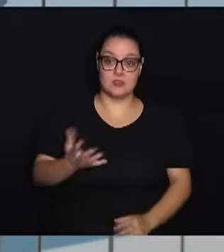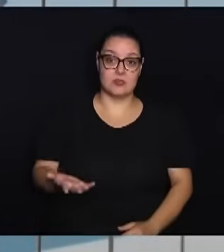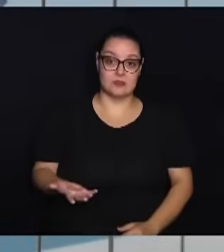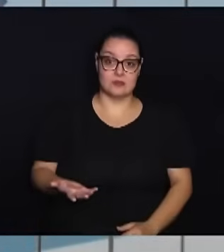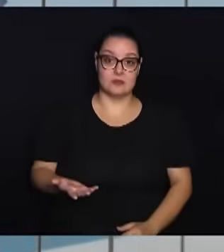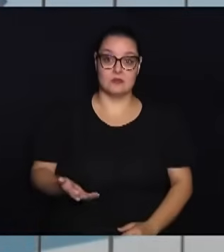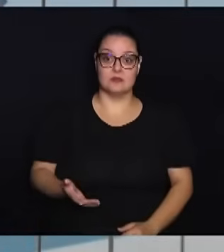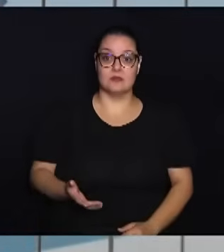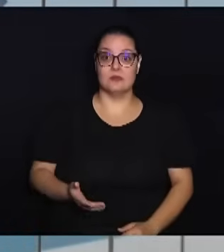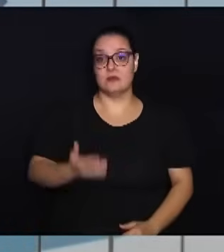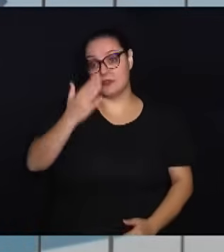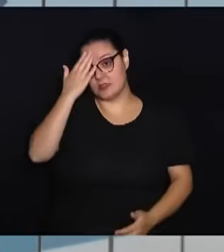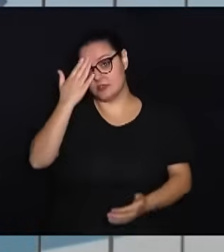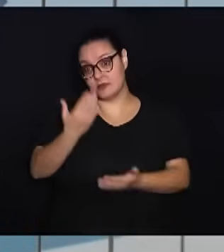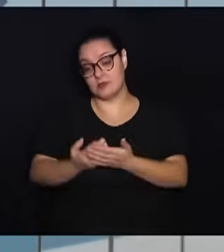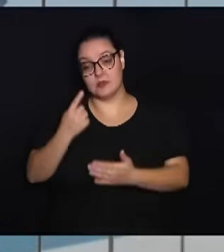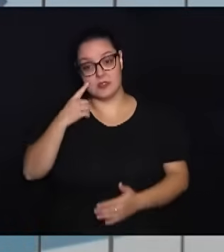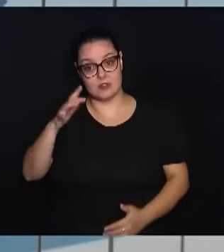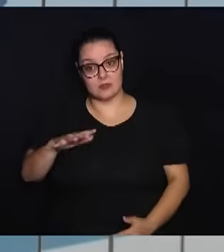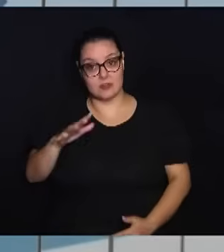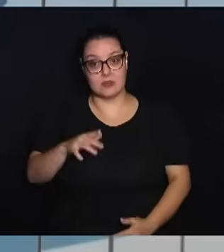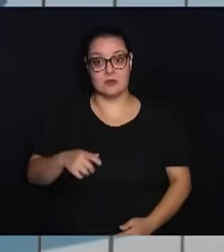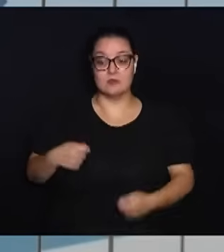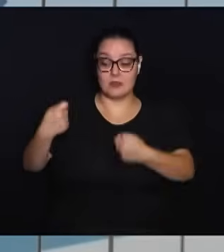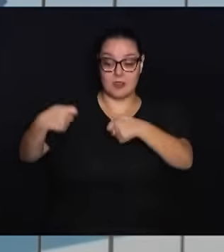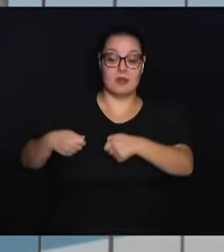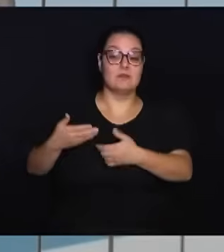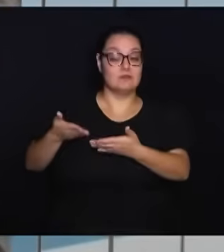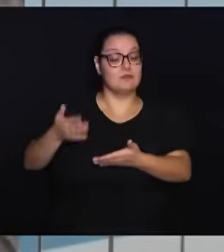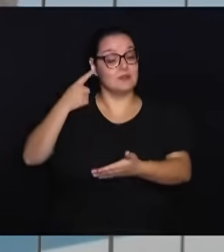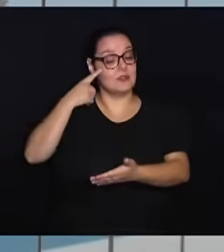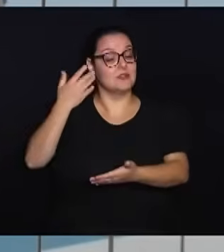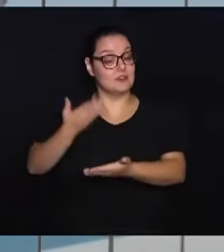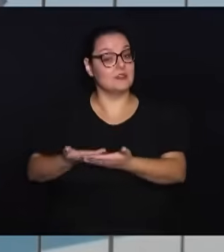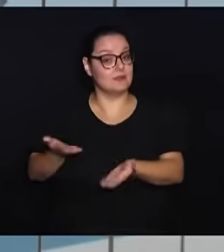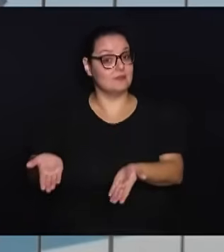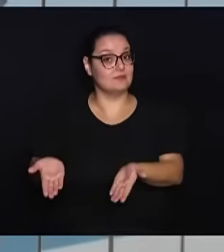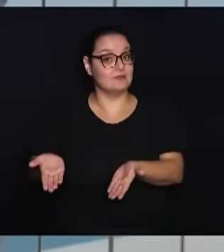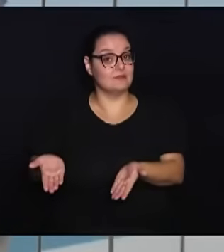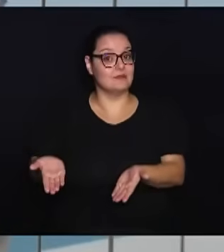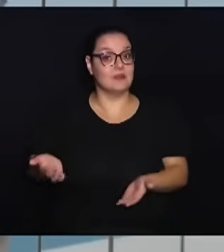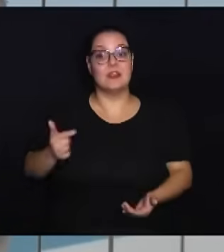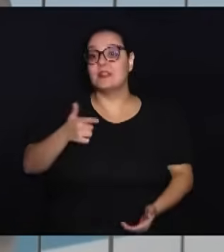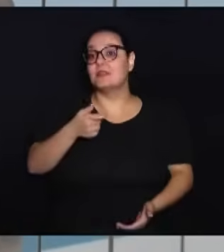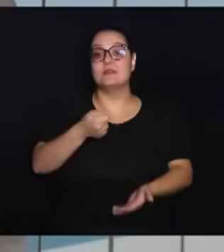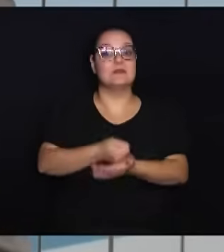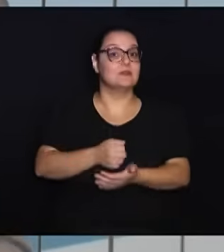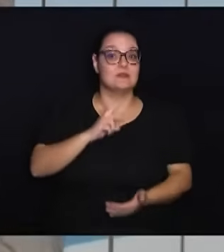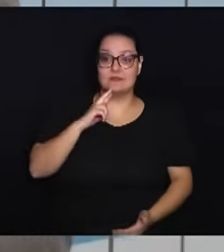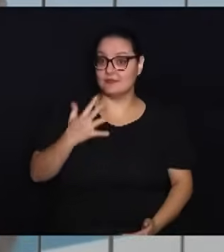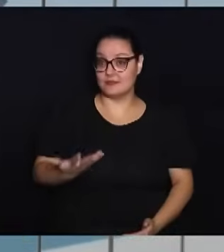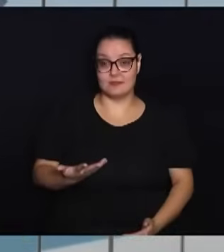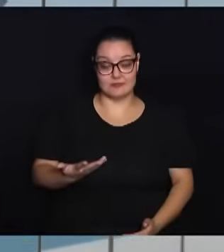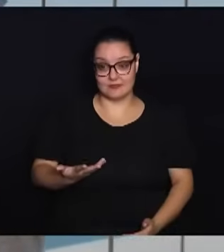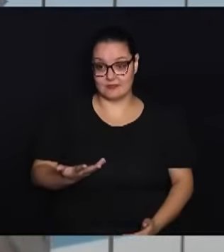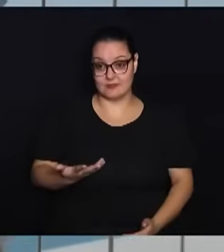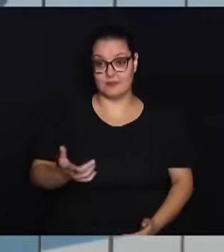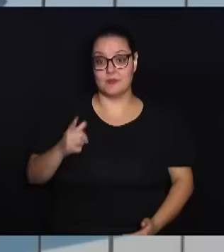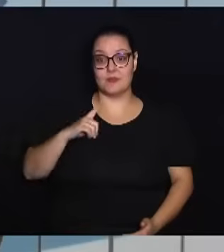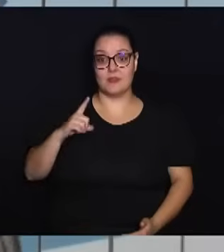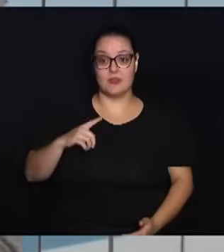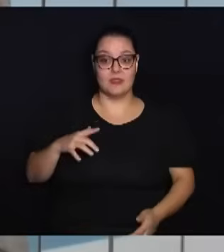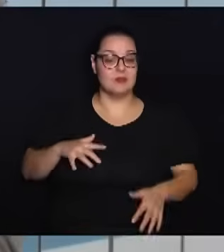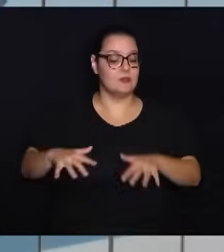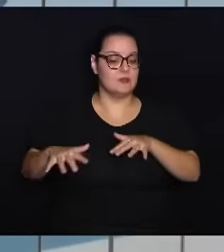é aquele, você acredita numa ideia, você aposta suas fichas nessa ideia e você não tem garantias de resultado. Então, você tem que se